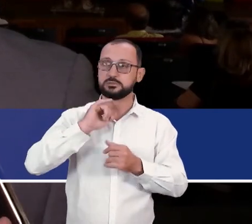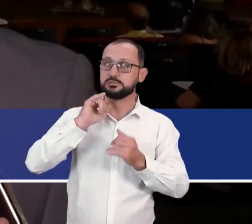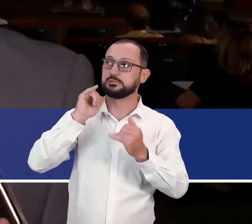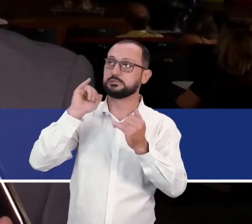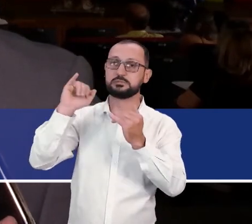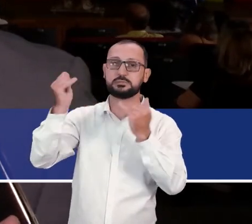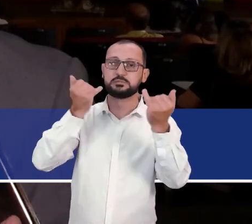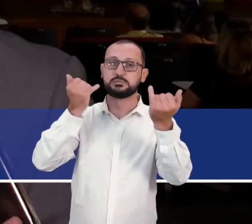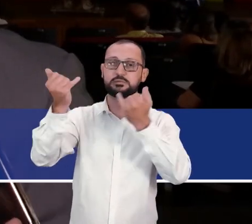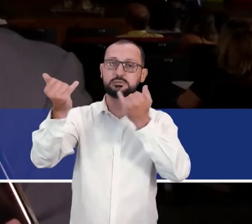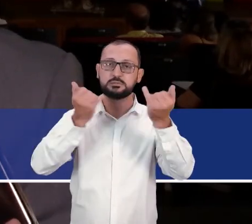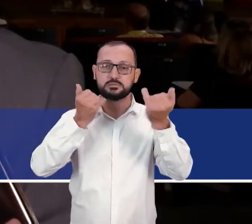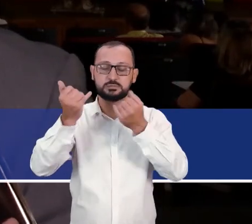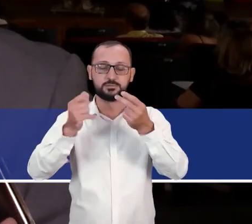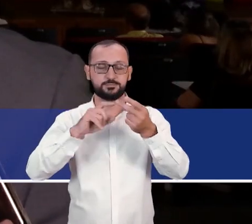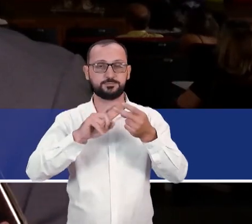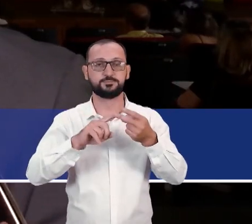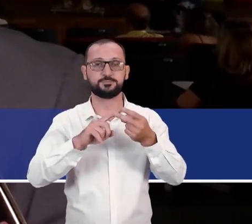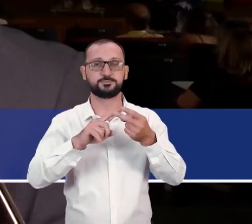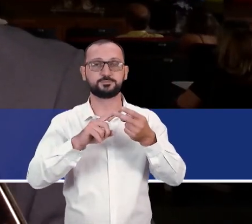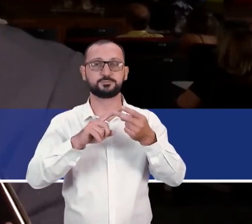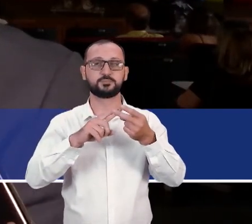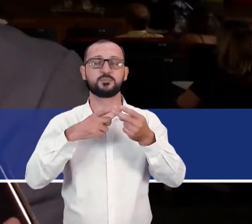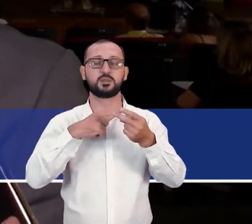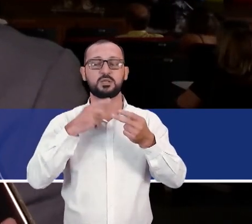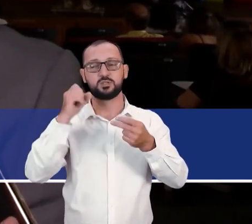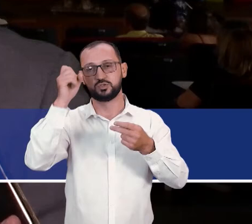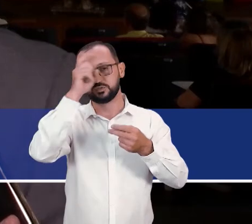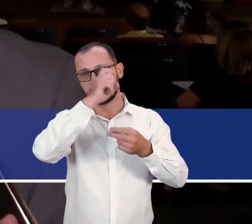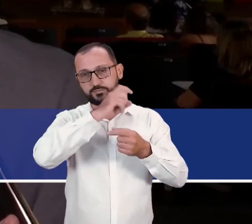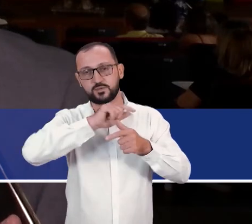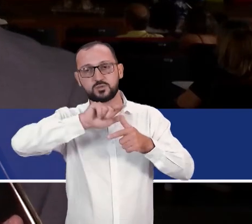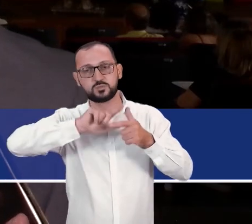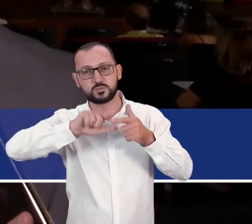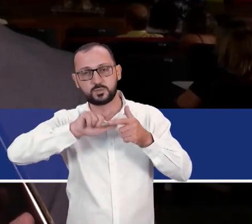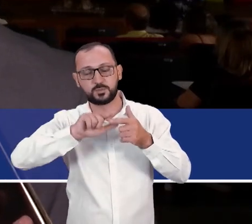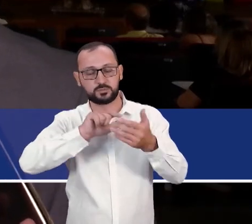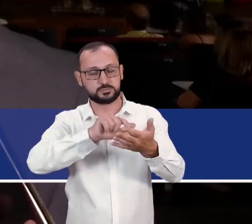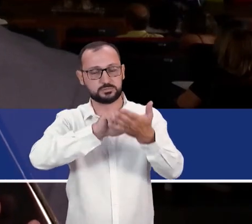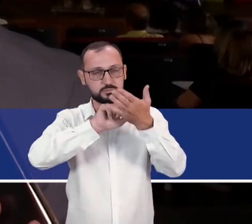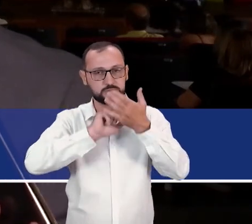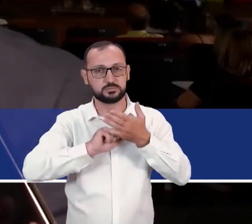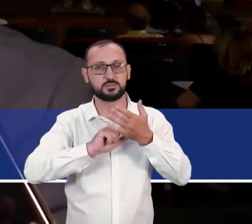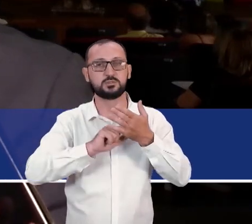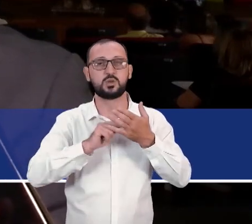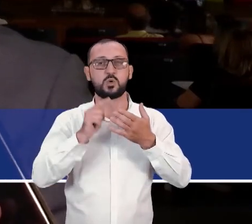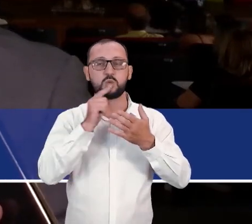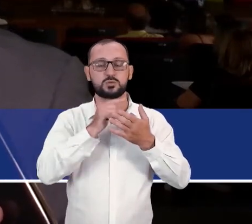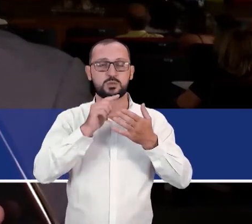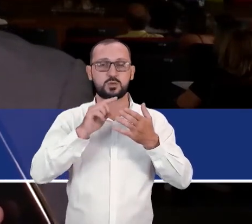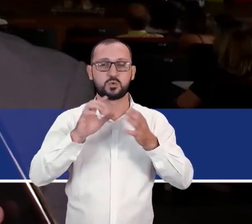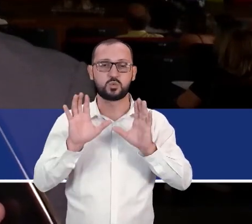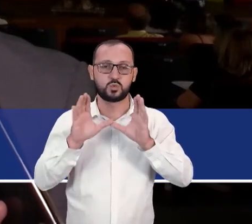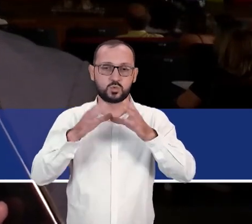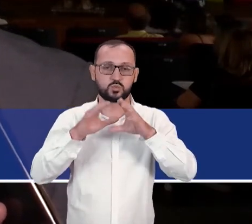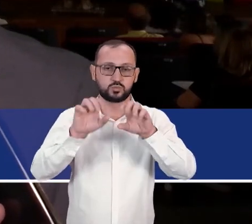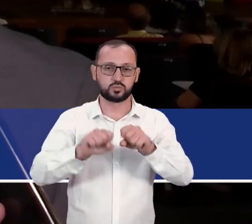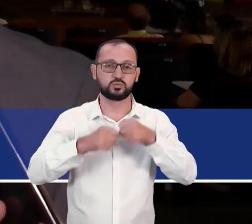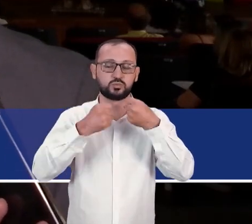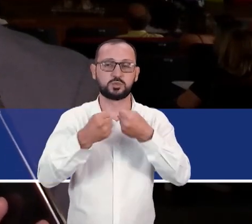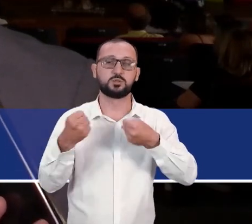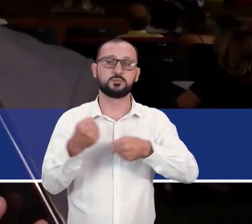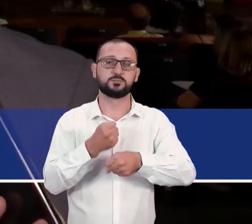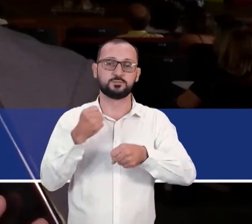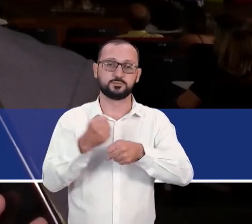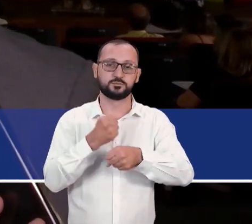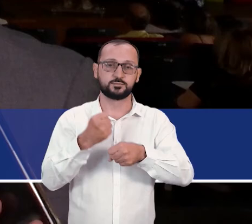essas informações, levando os desafios, nós podemos fortalecer ainda mais